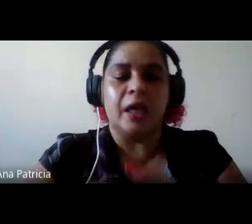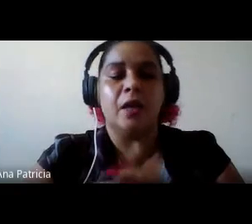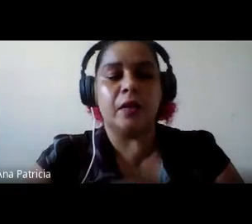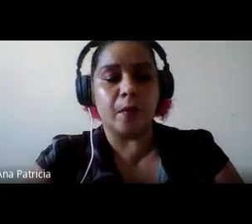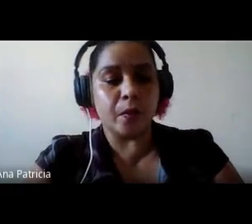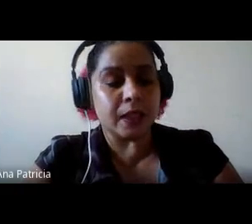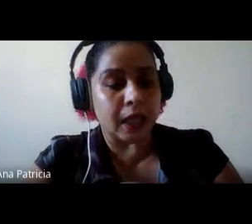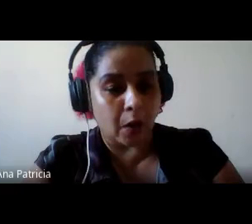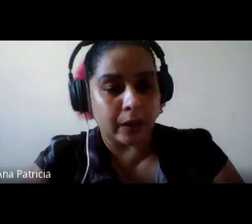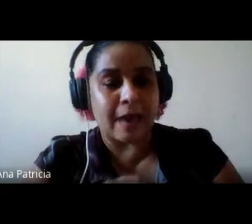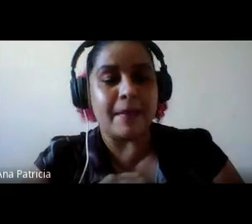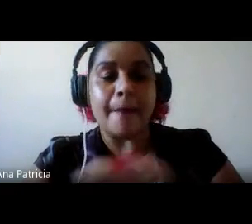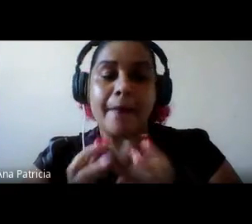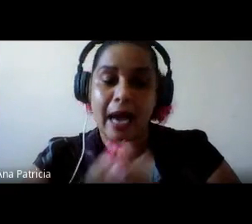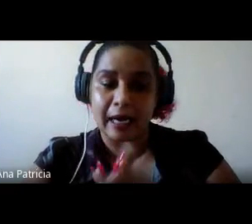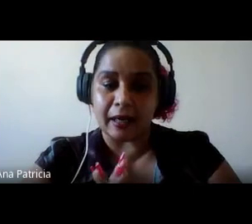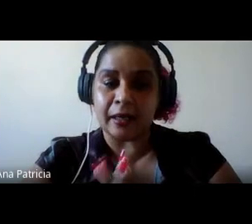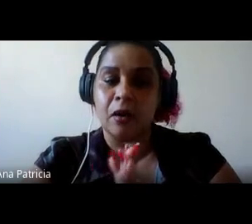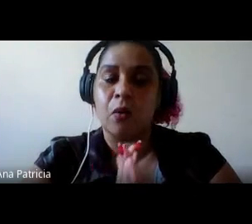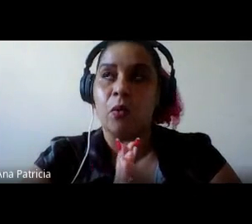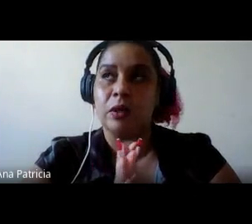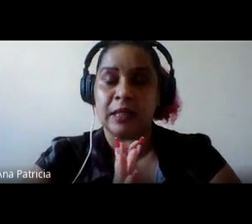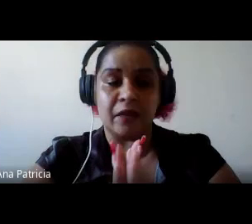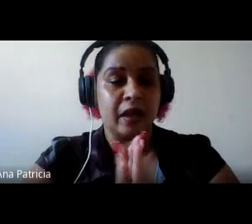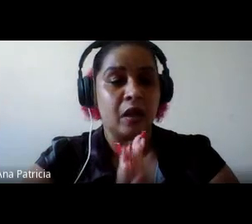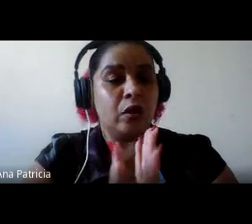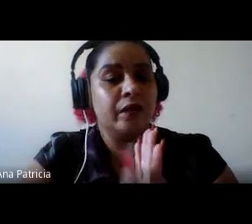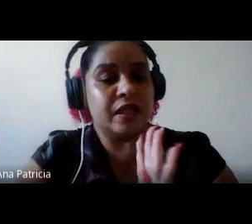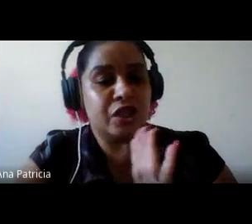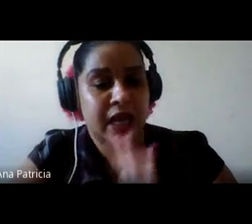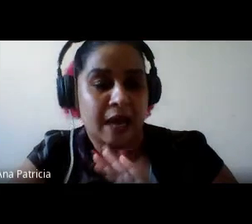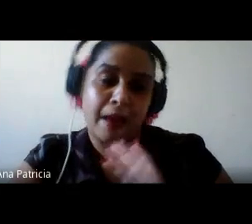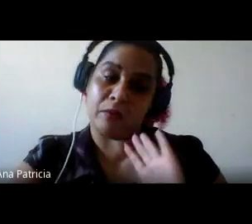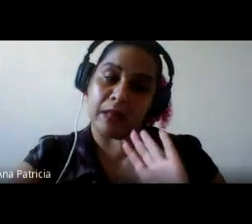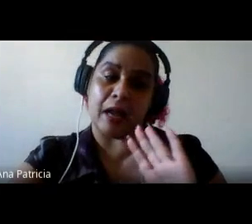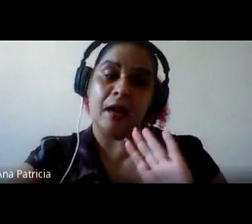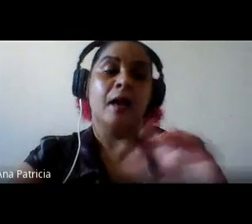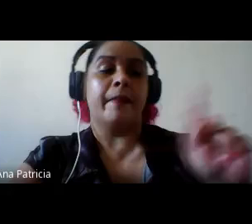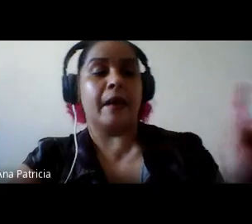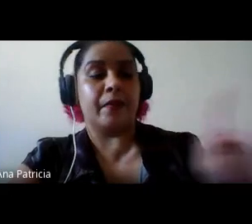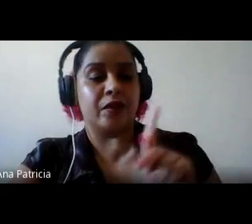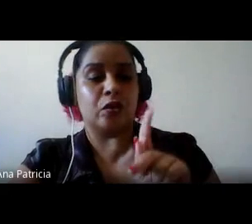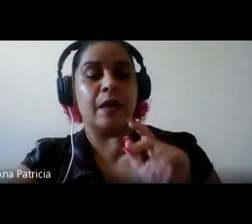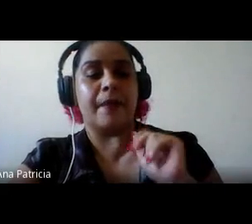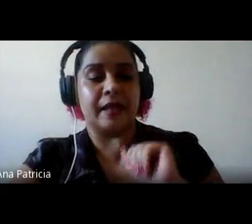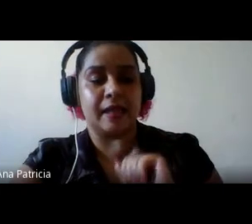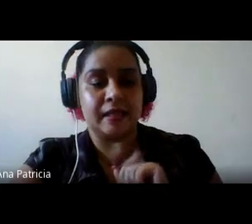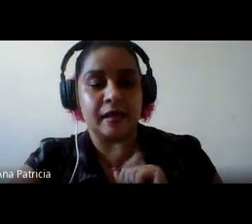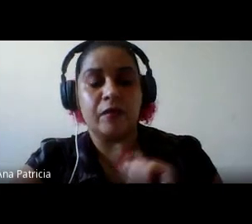surda, eu tenho o meu sinal, que é minha marca. Significa que onde você chegar e perguntar pela